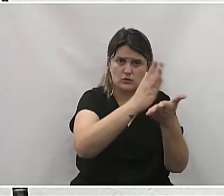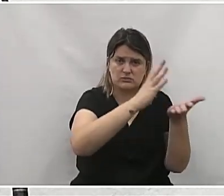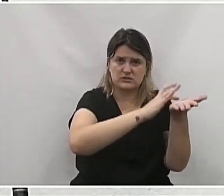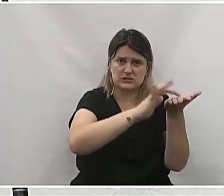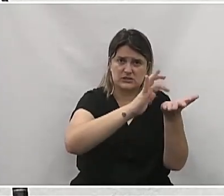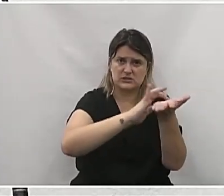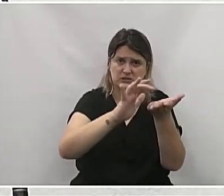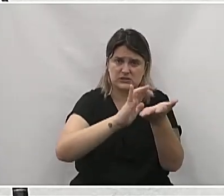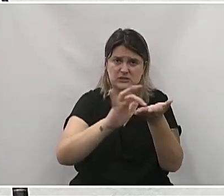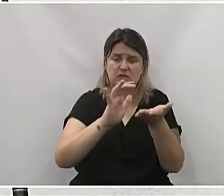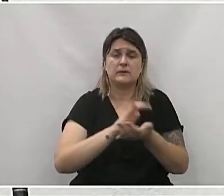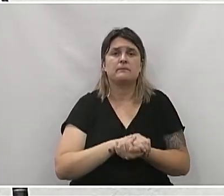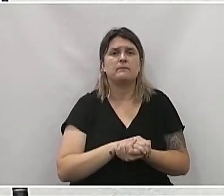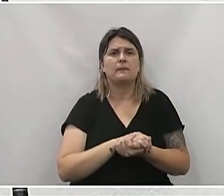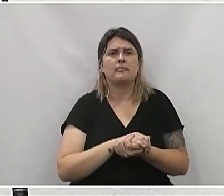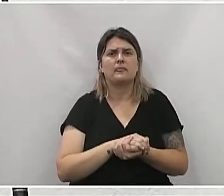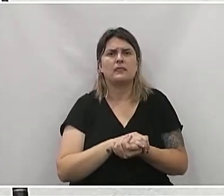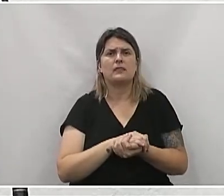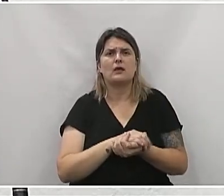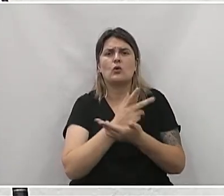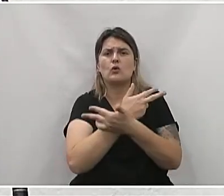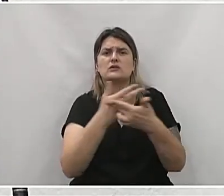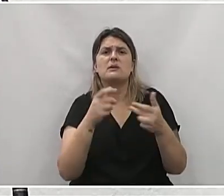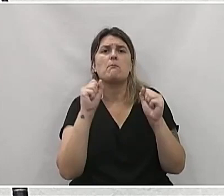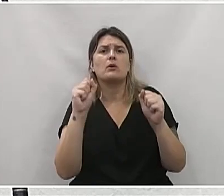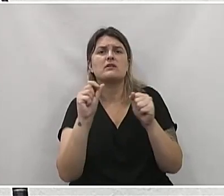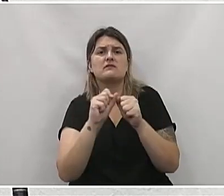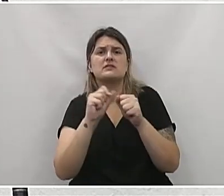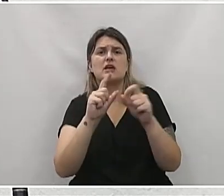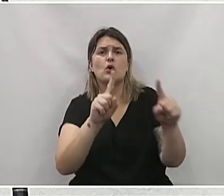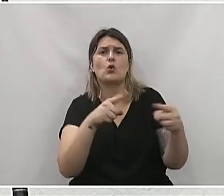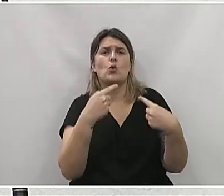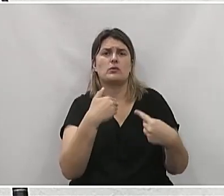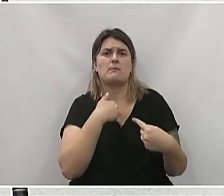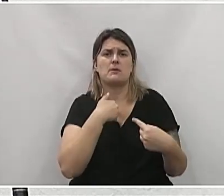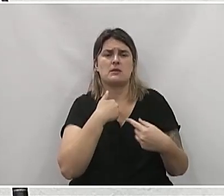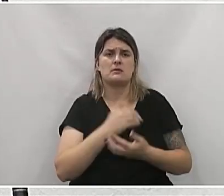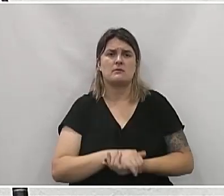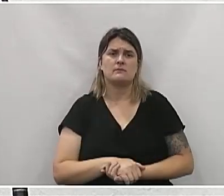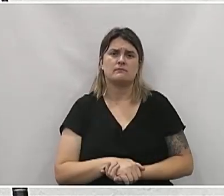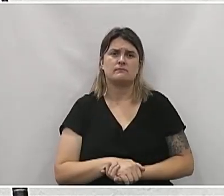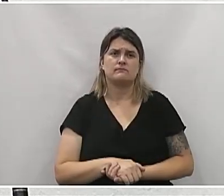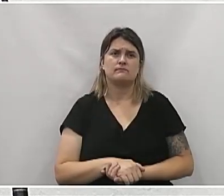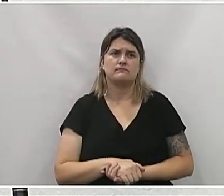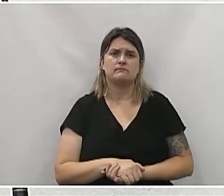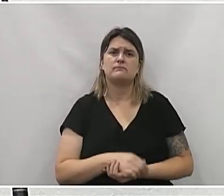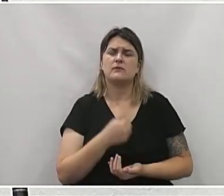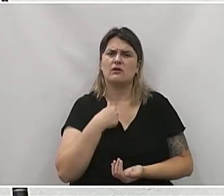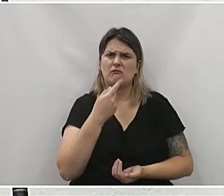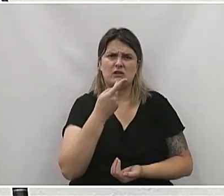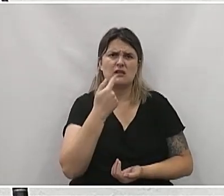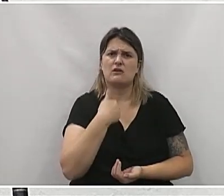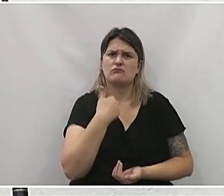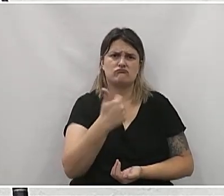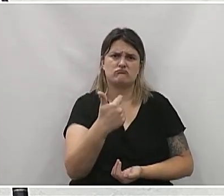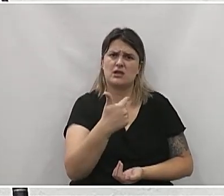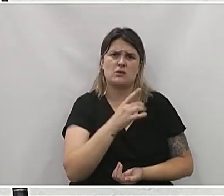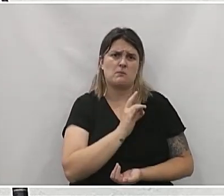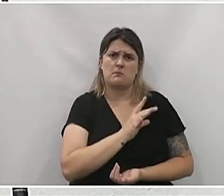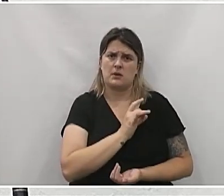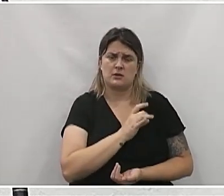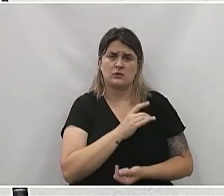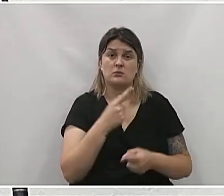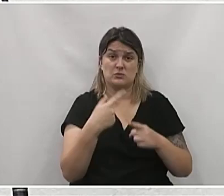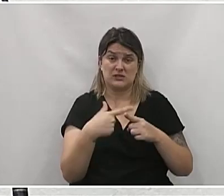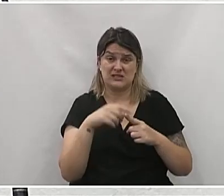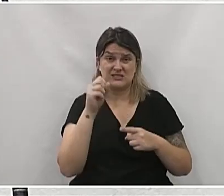secretarias, alguma situação eles poderiam fazer contra a minha pessoa. Ao qual eu falei que não tenho medo,